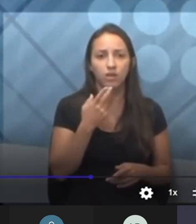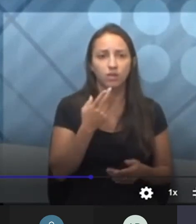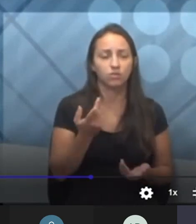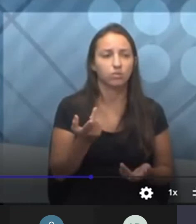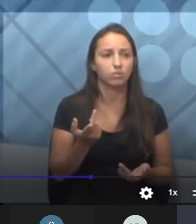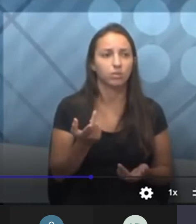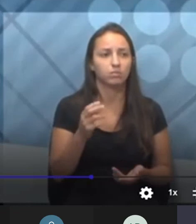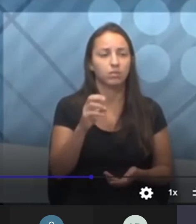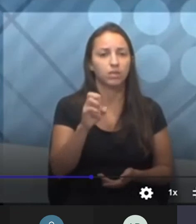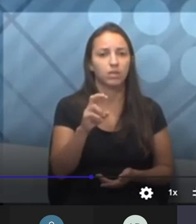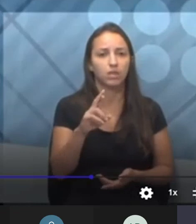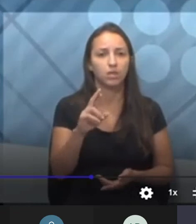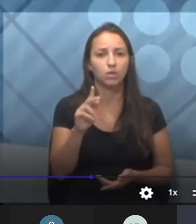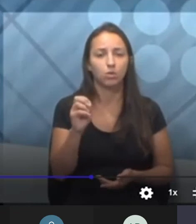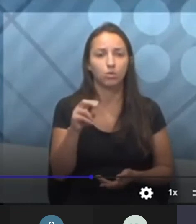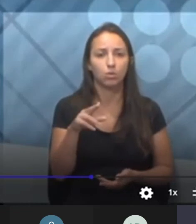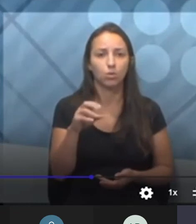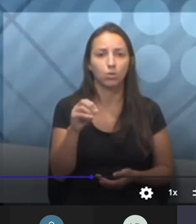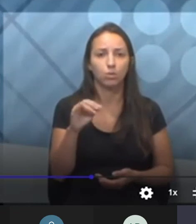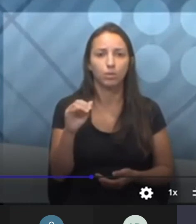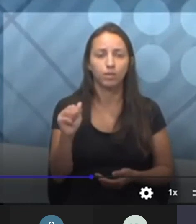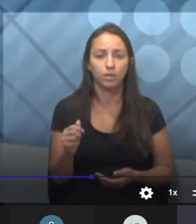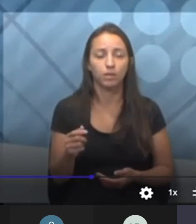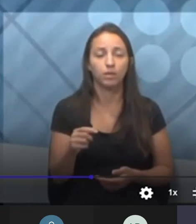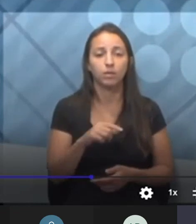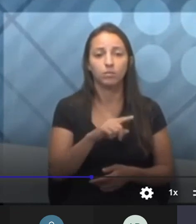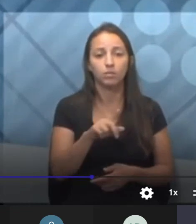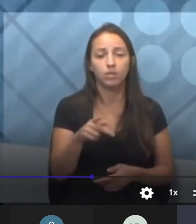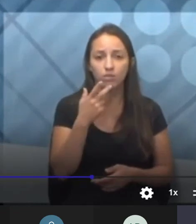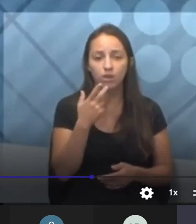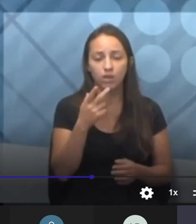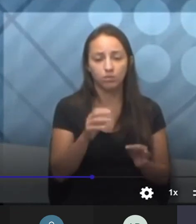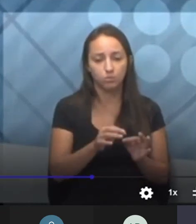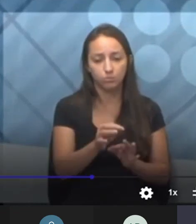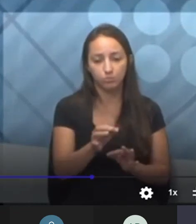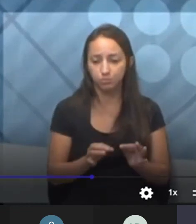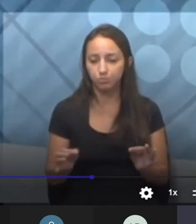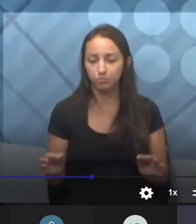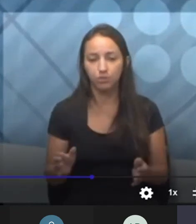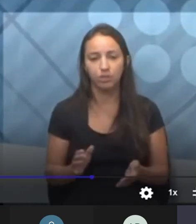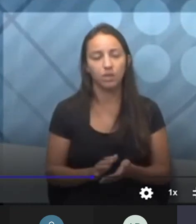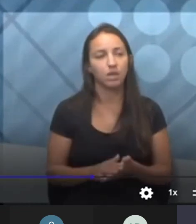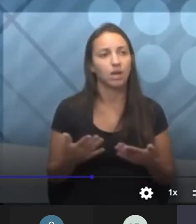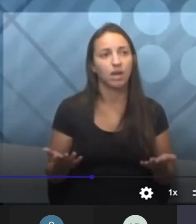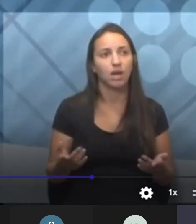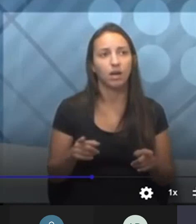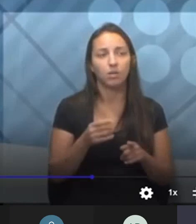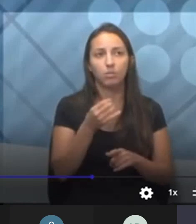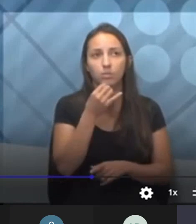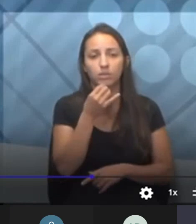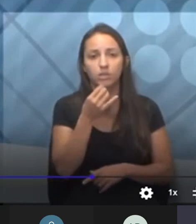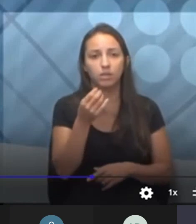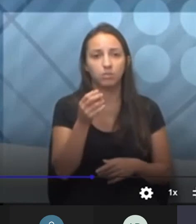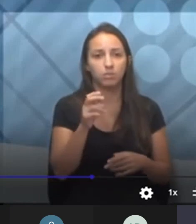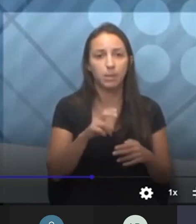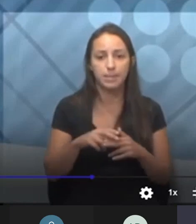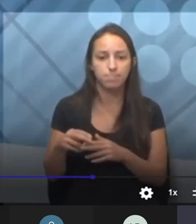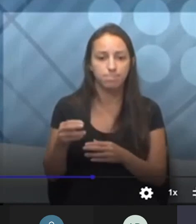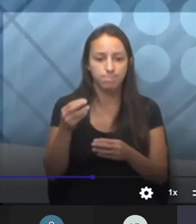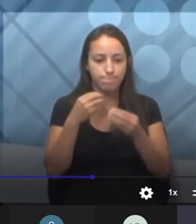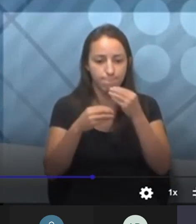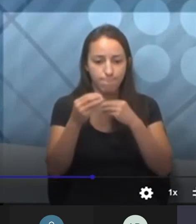Paneiro, Gurgel, que eles vão falar do dimensionamento. Num refeitório, às vezes é mais difícil ter os